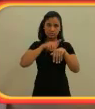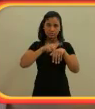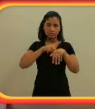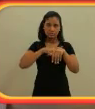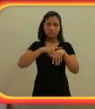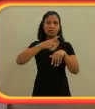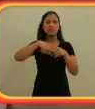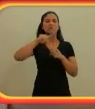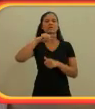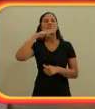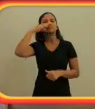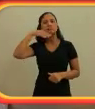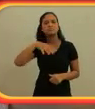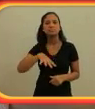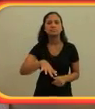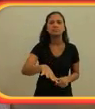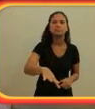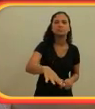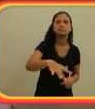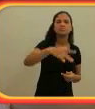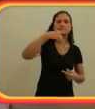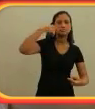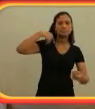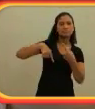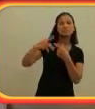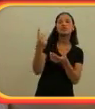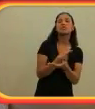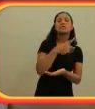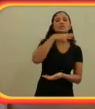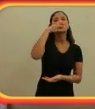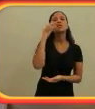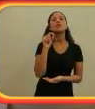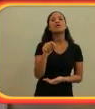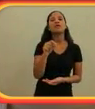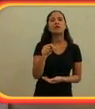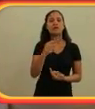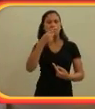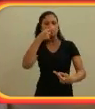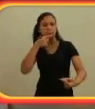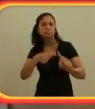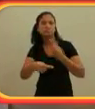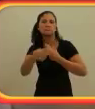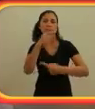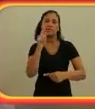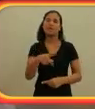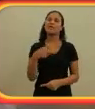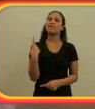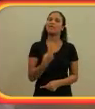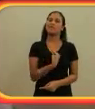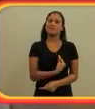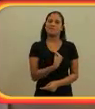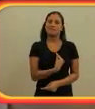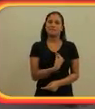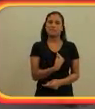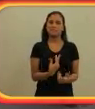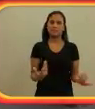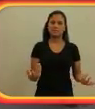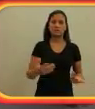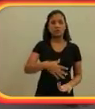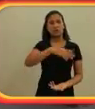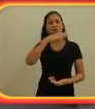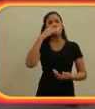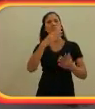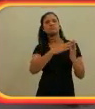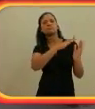quando termina o nosso tempo aqui, a última coisa que a gente faz é uma exalação. E o que acontece entre essa inspiração e essa exalação é a nossa